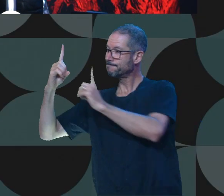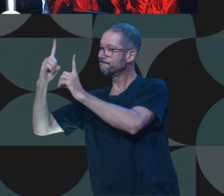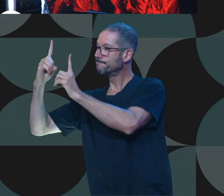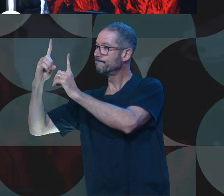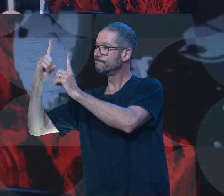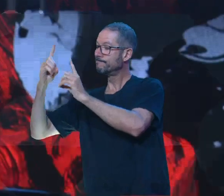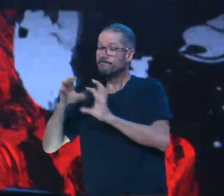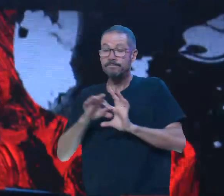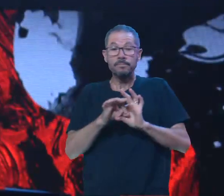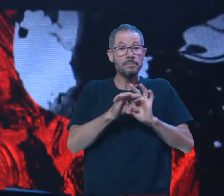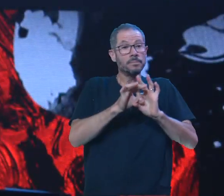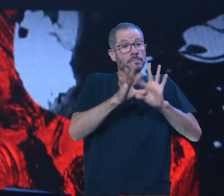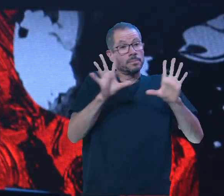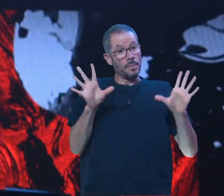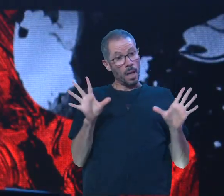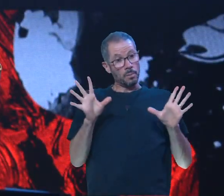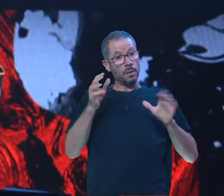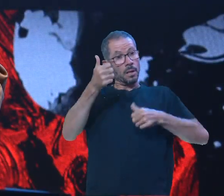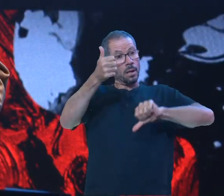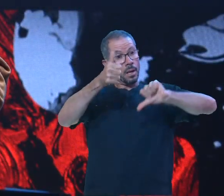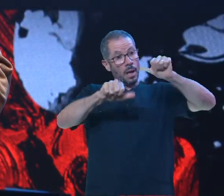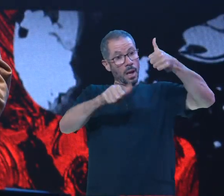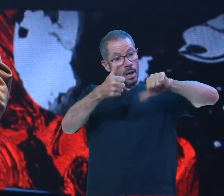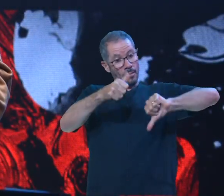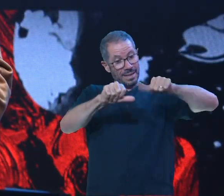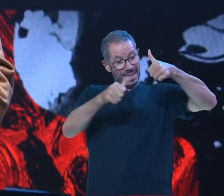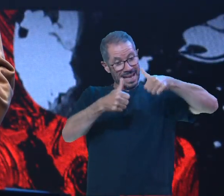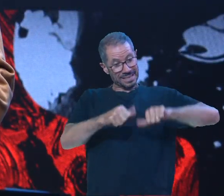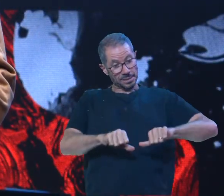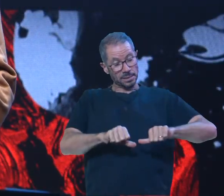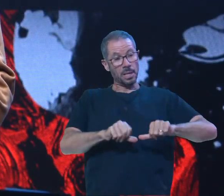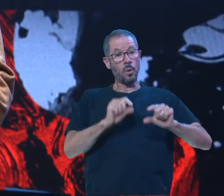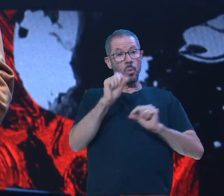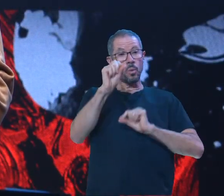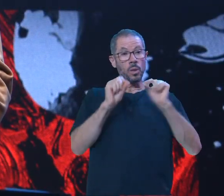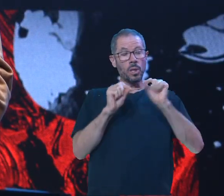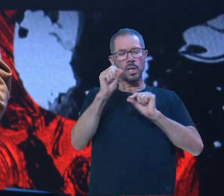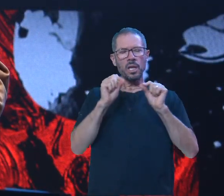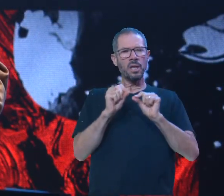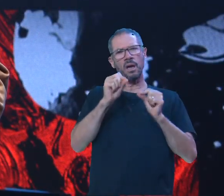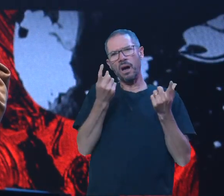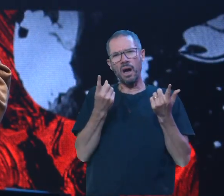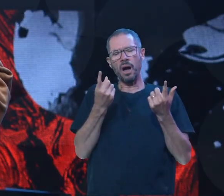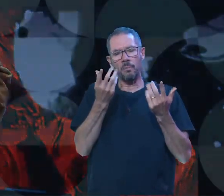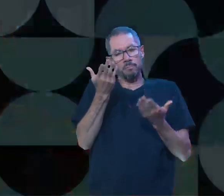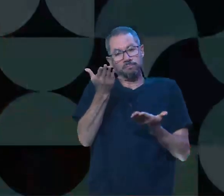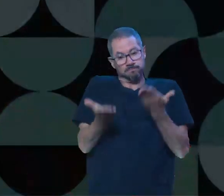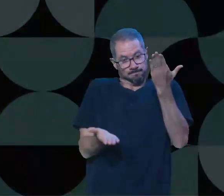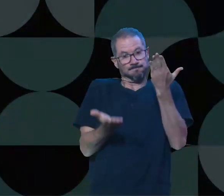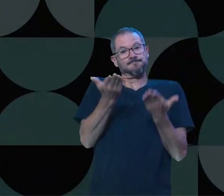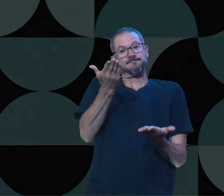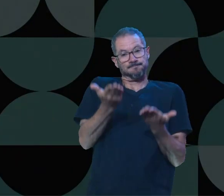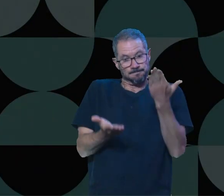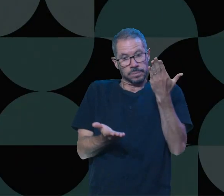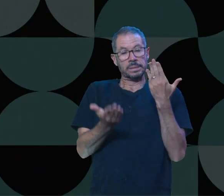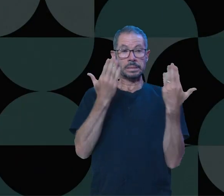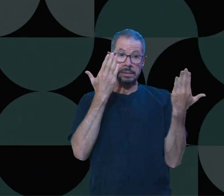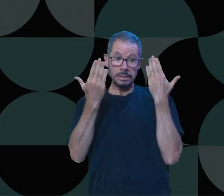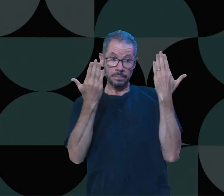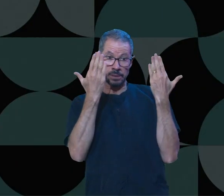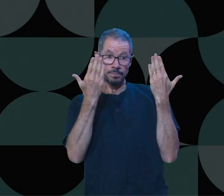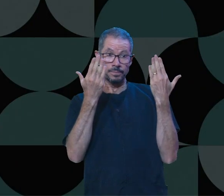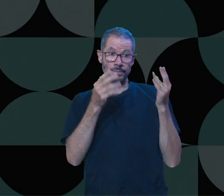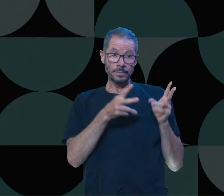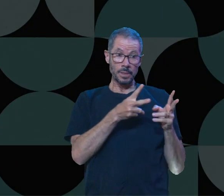condição para haver uma avaliação, ponderação, mensuração, balanceamento. E você